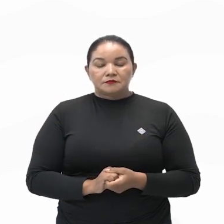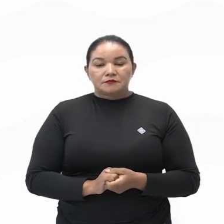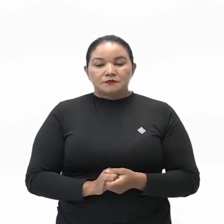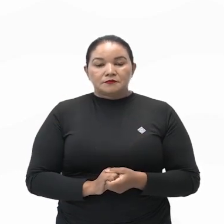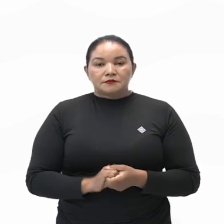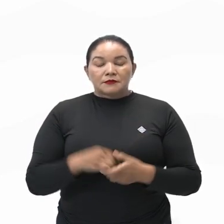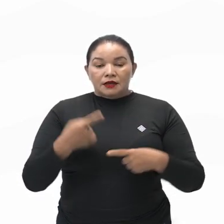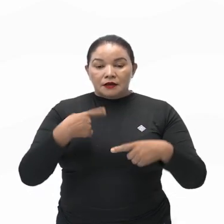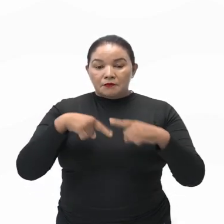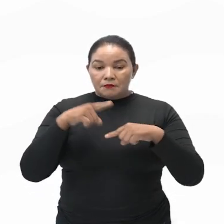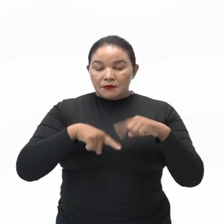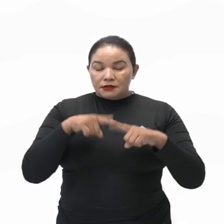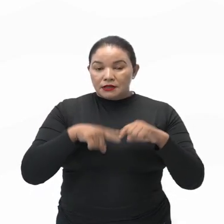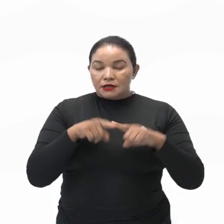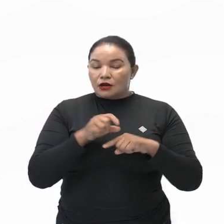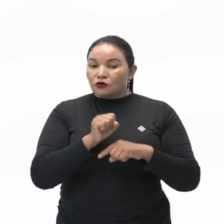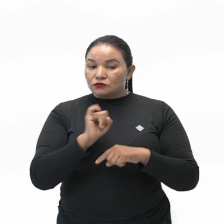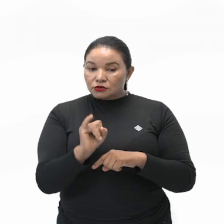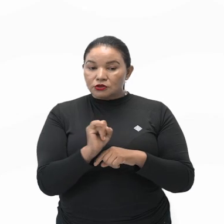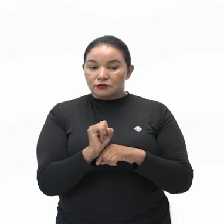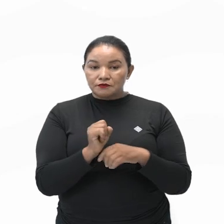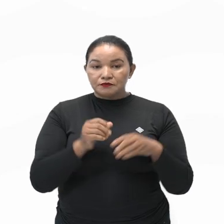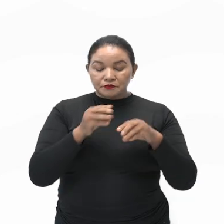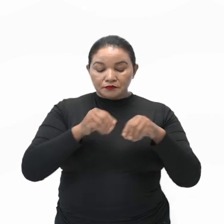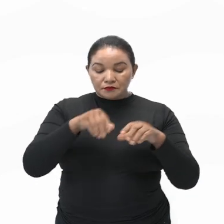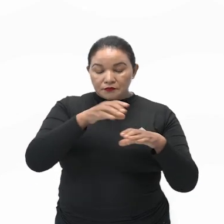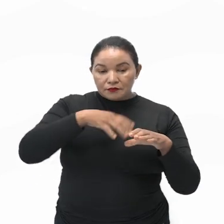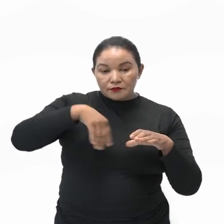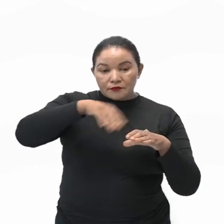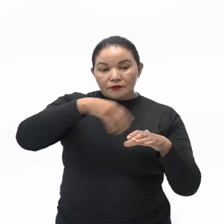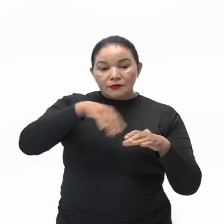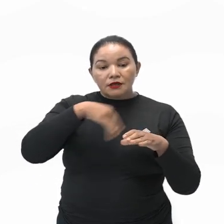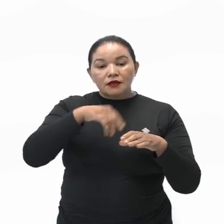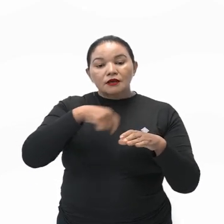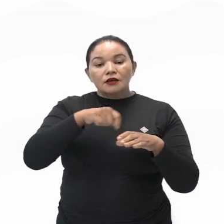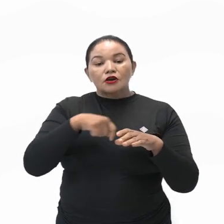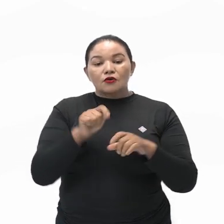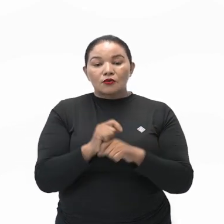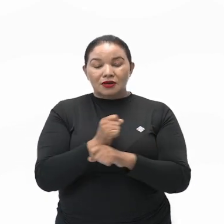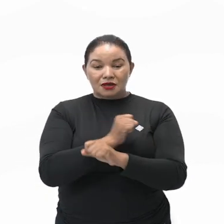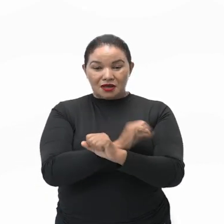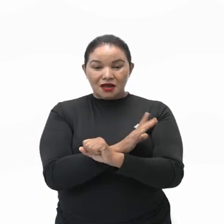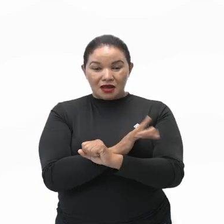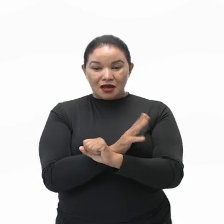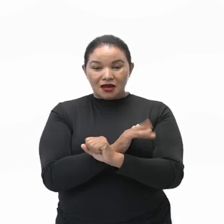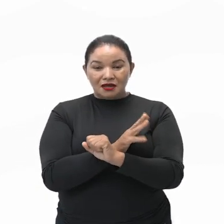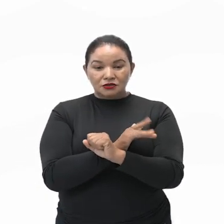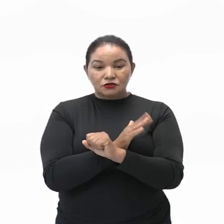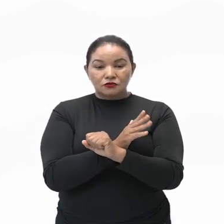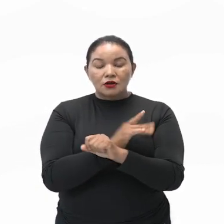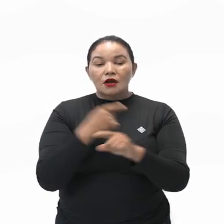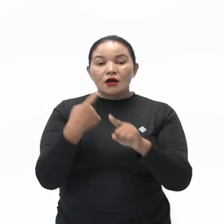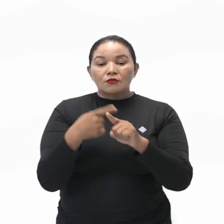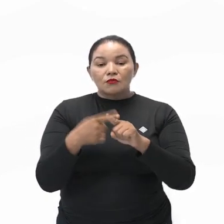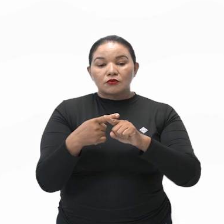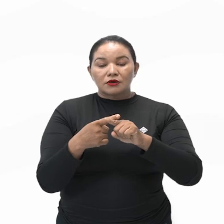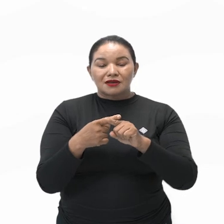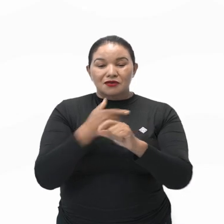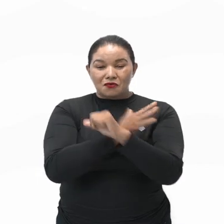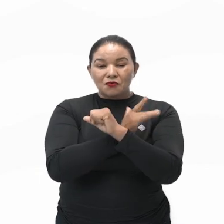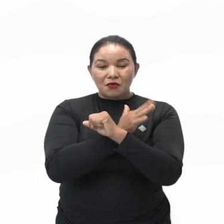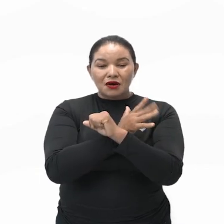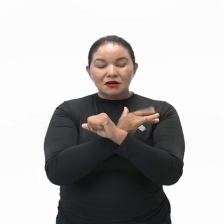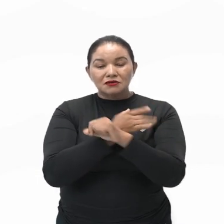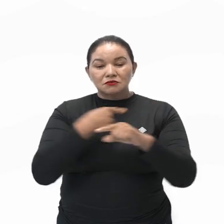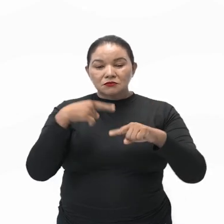Esses materiais, se forem solventes ácidos, eles podem ser reciclados, porque os solventes ácidos a